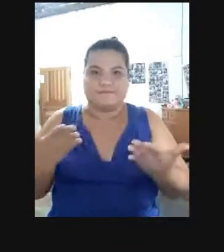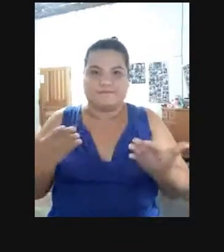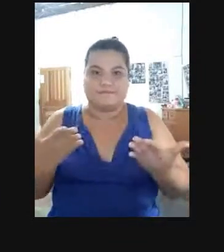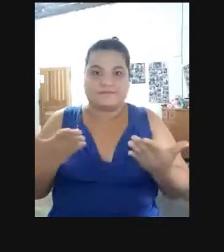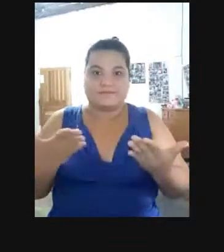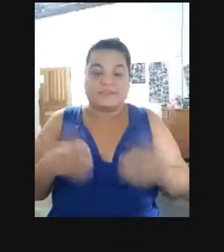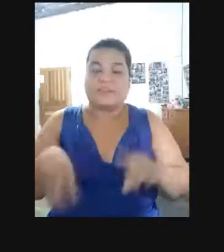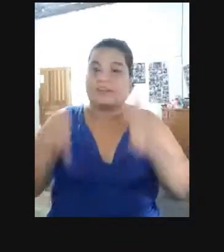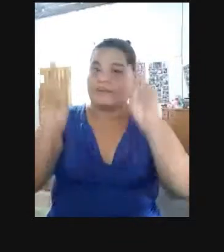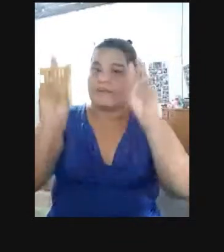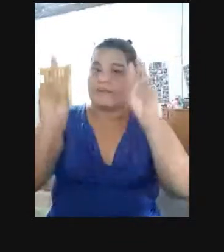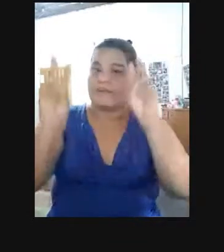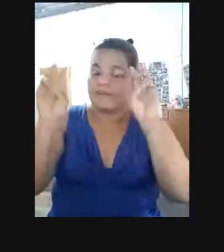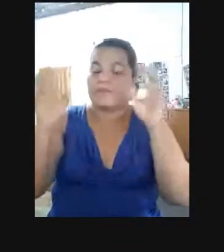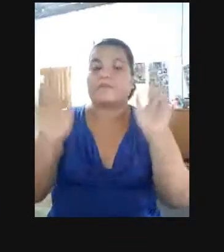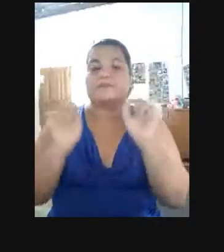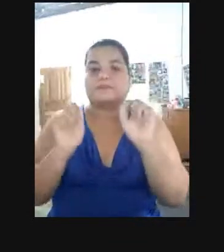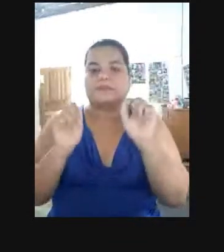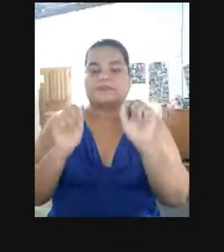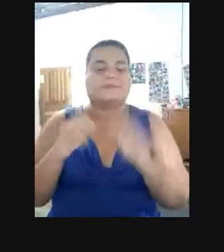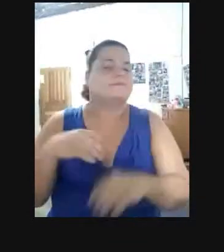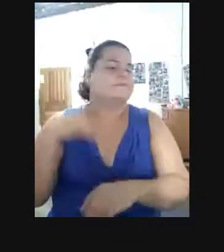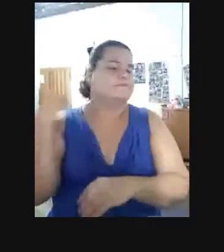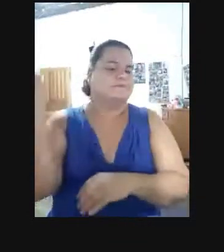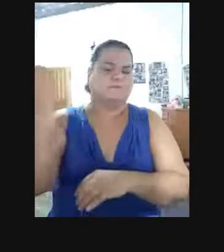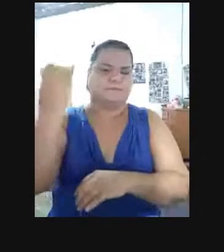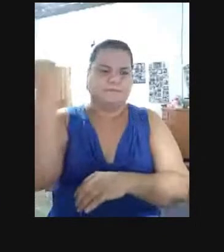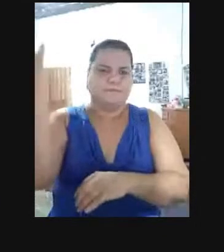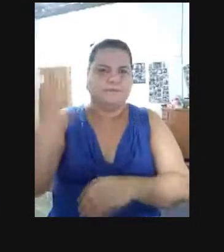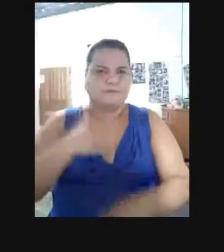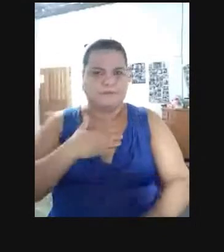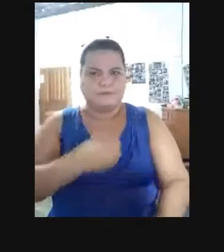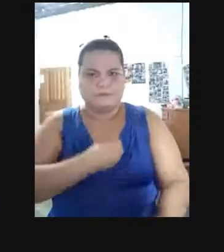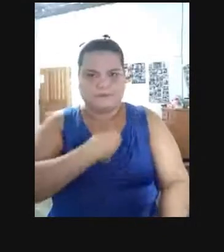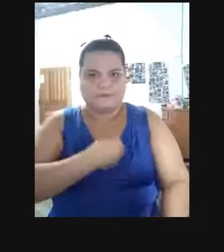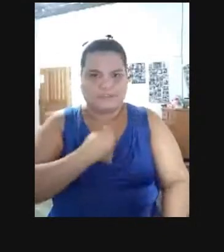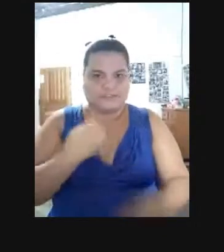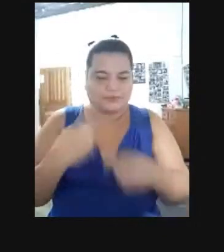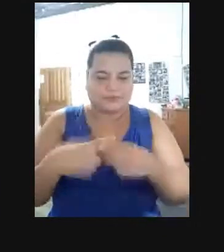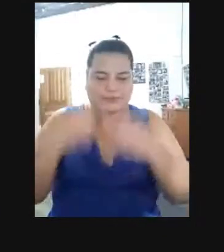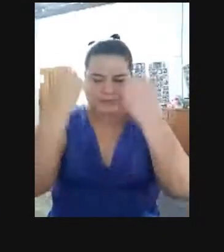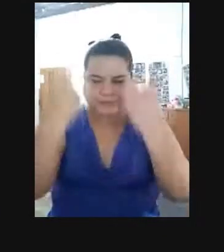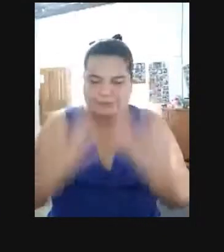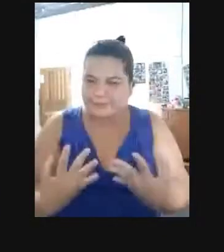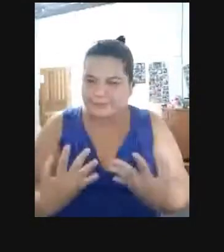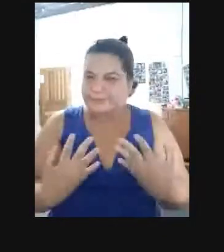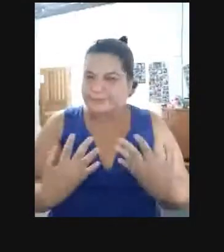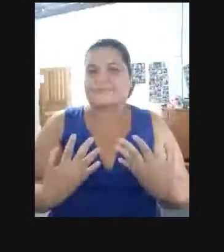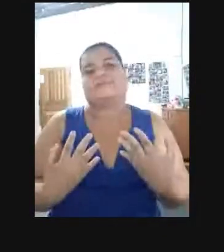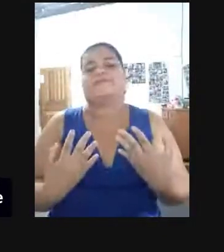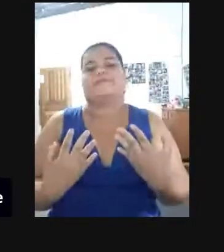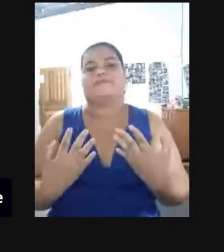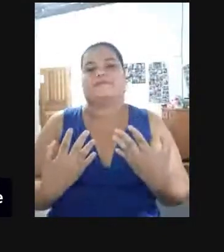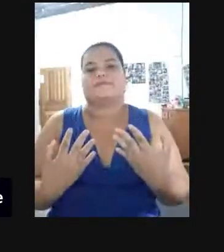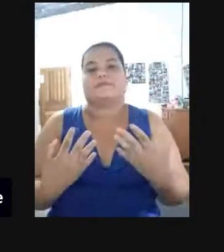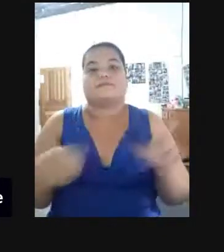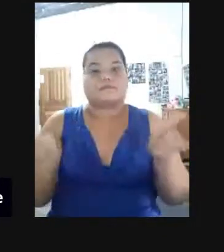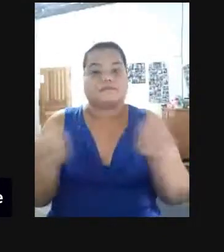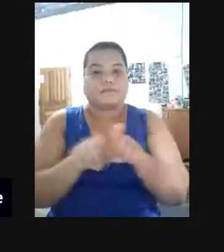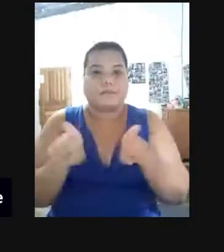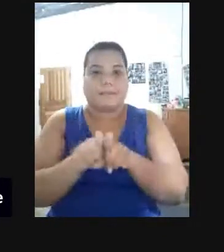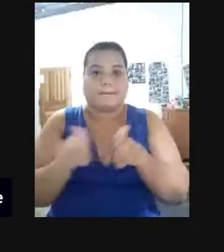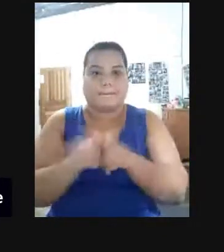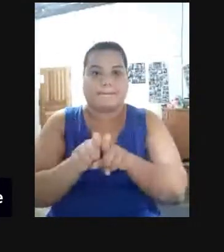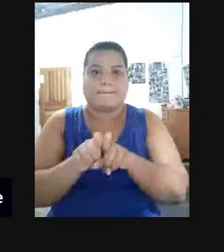assunto, que ele é tão importante para mim, para a minha vida. Eu vou já falar um pouquinho sobre isso. E também por